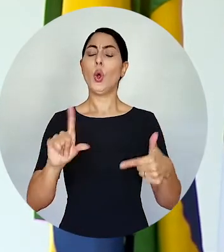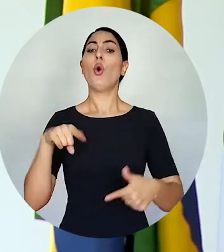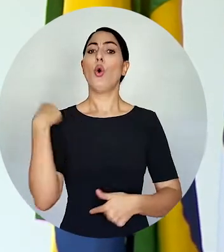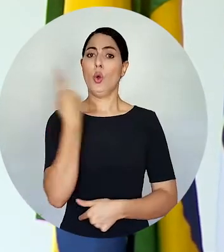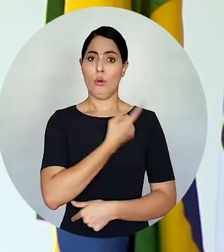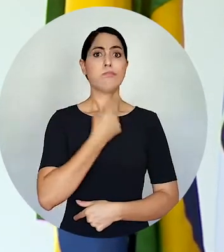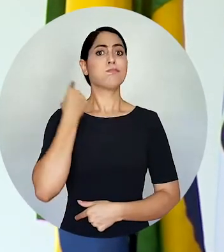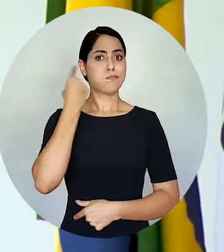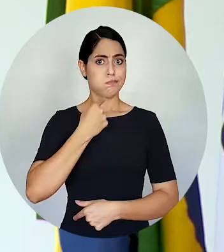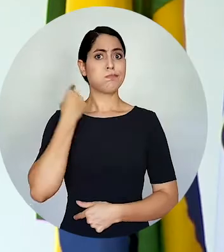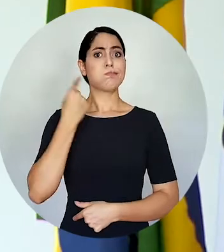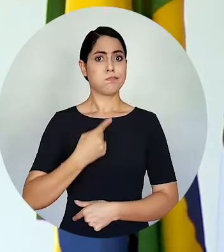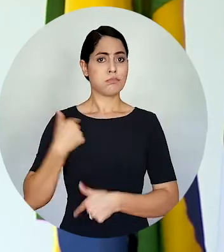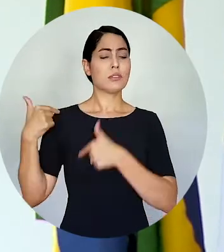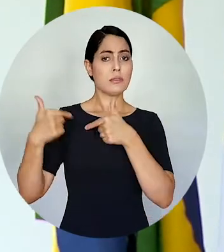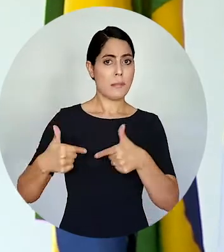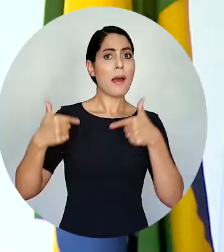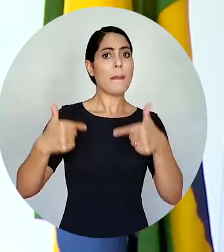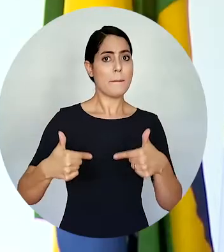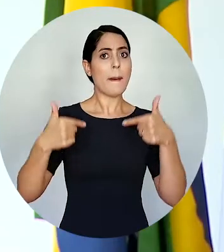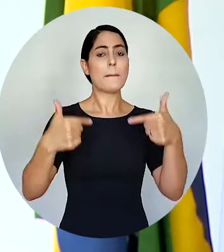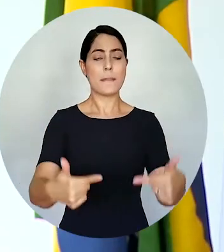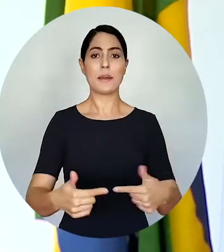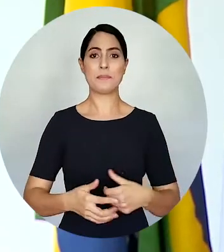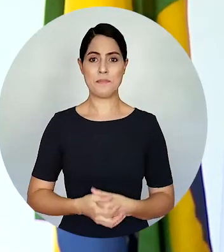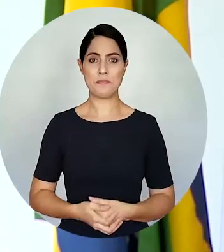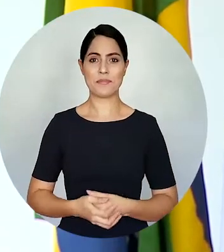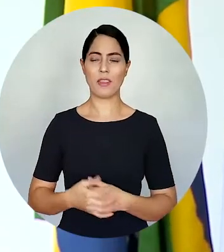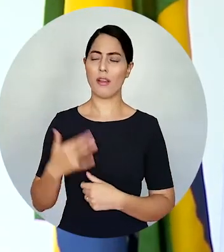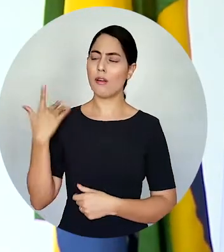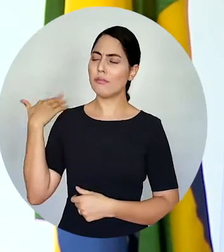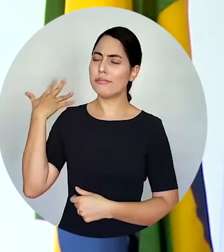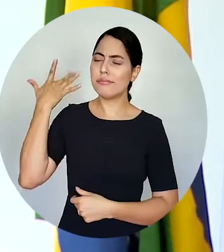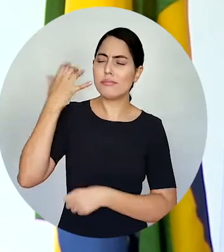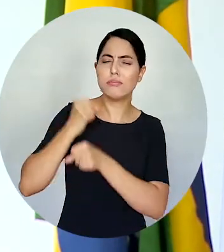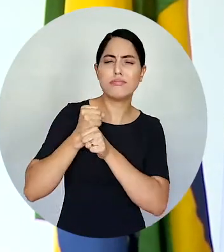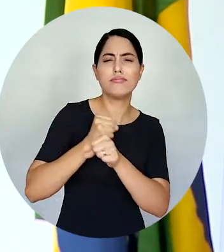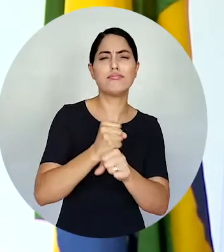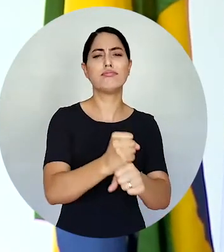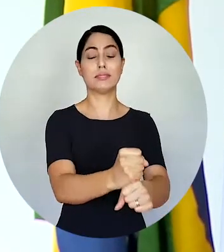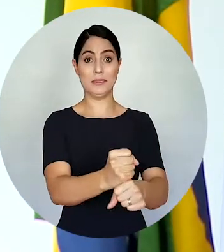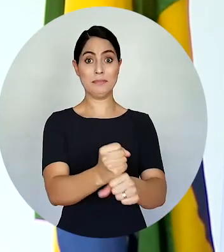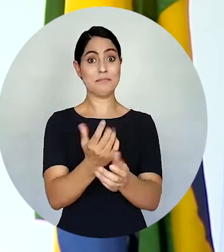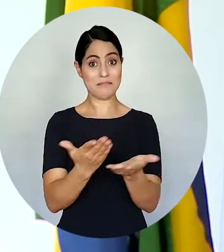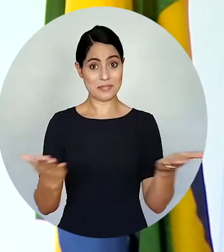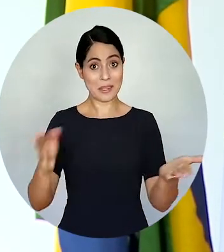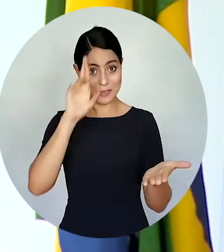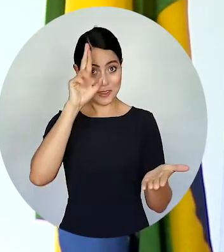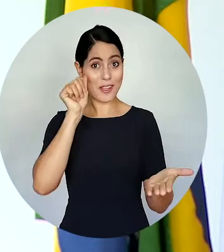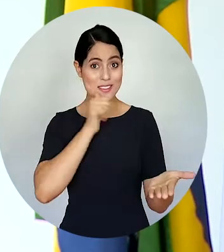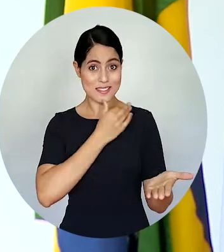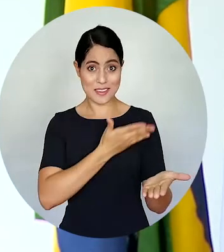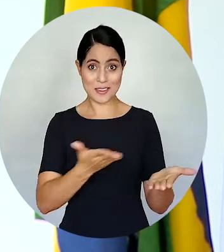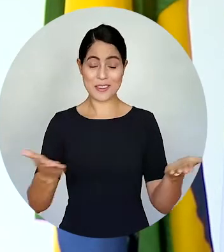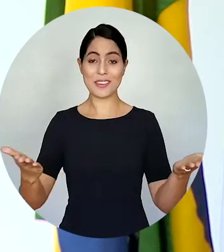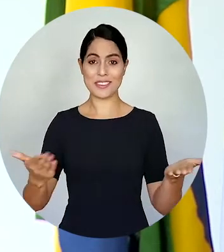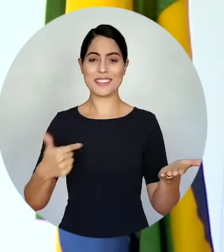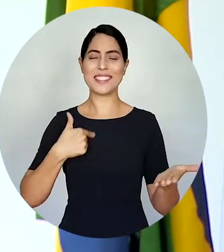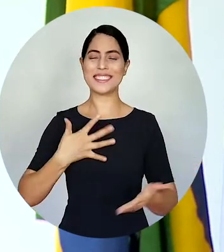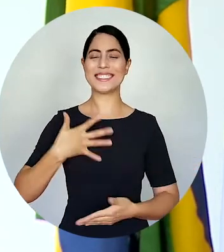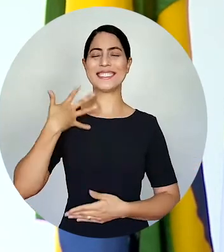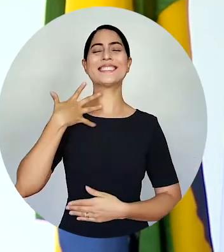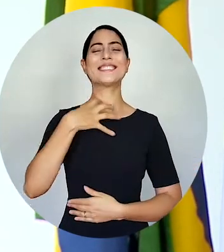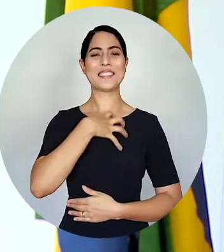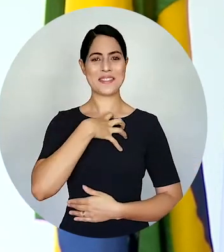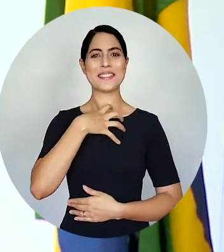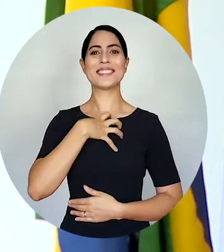advocacia brasileira vem conduzindo. Ciente de todo o histórico construído ao longo desses anos, senhoras e senhores, gostaria de registrar o meu